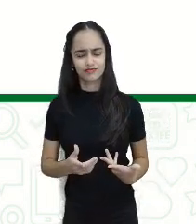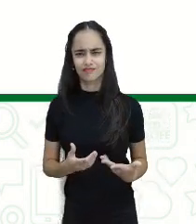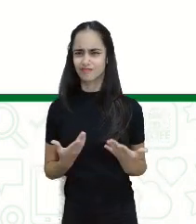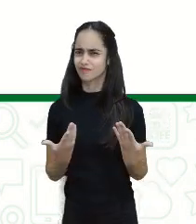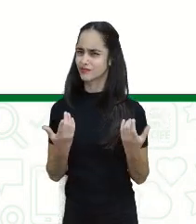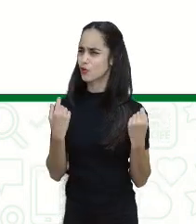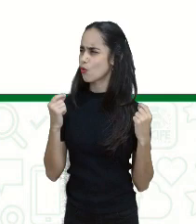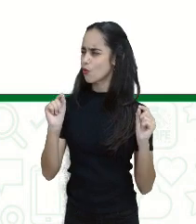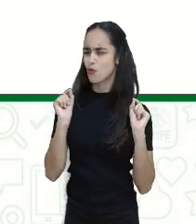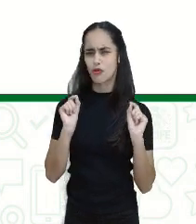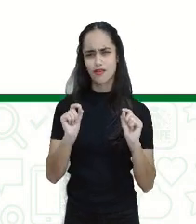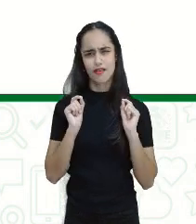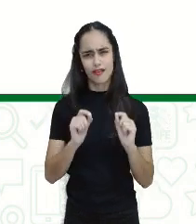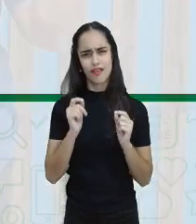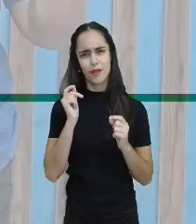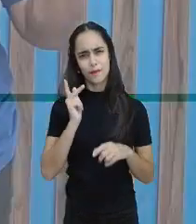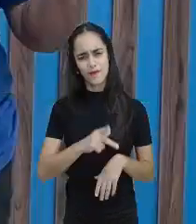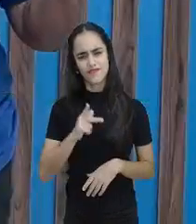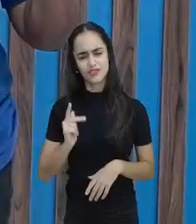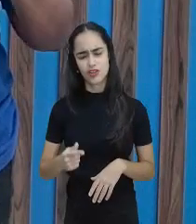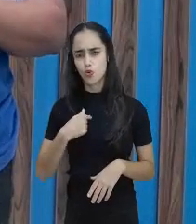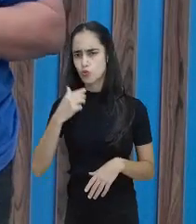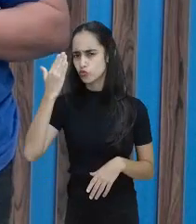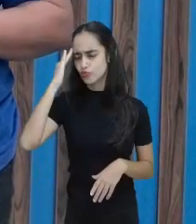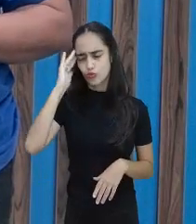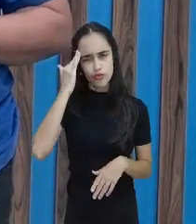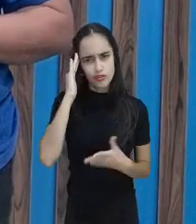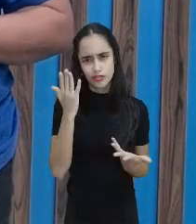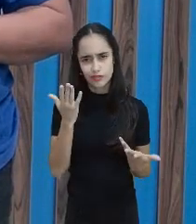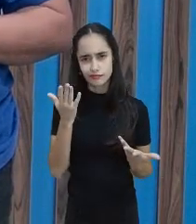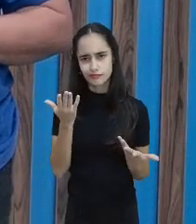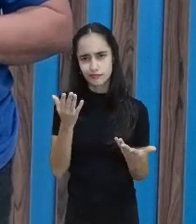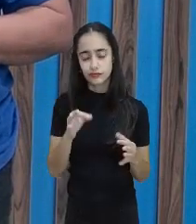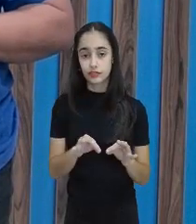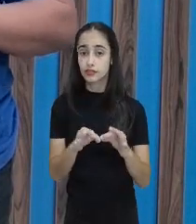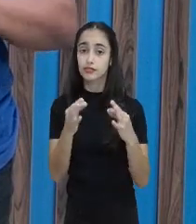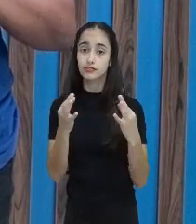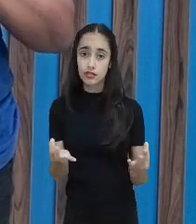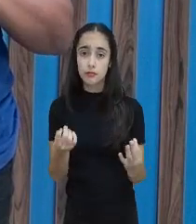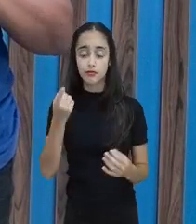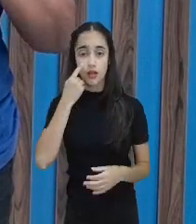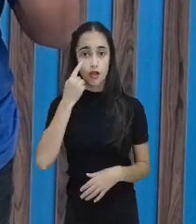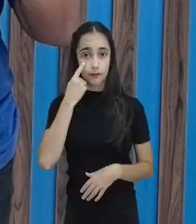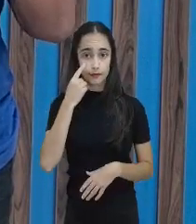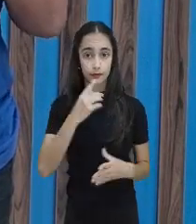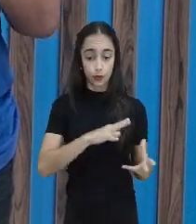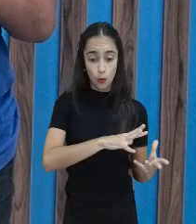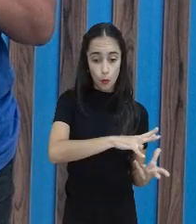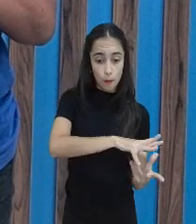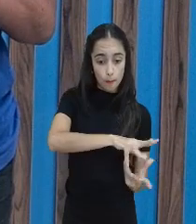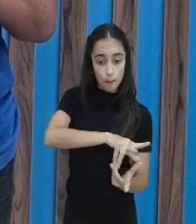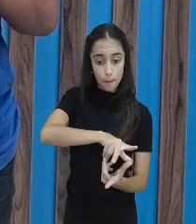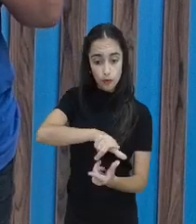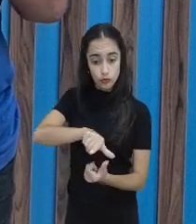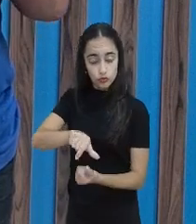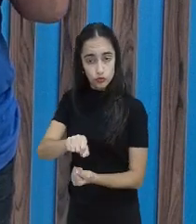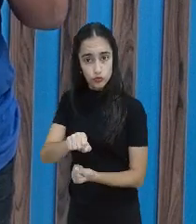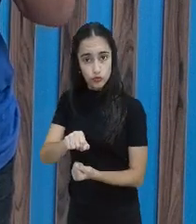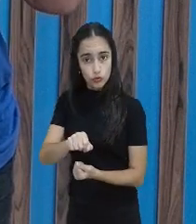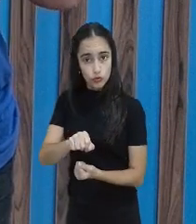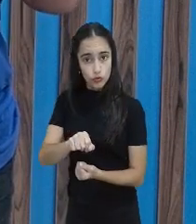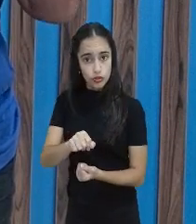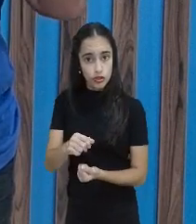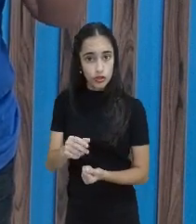Paulo Freire quis dizer com essa frase? É muito simples, gente. O mundo, ele não está feito ali